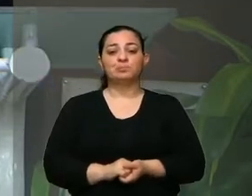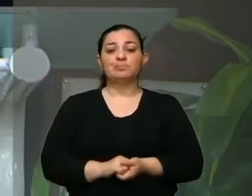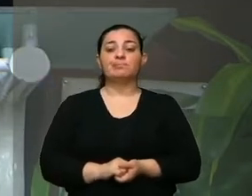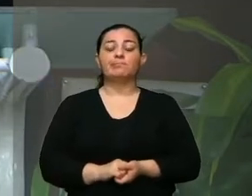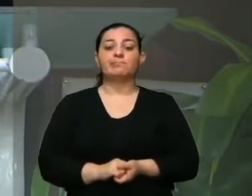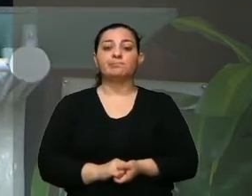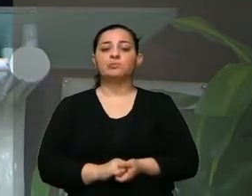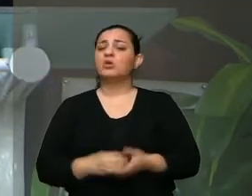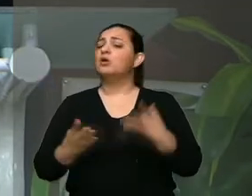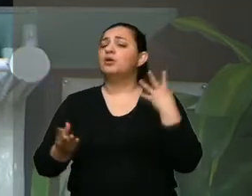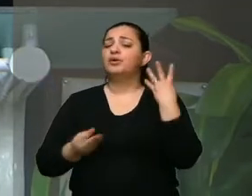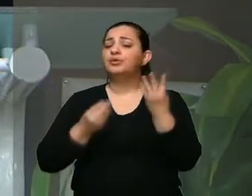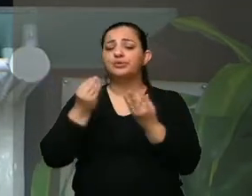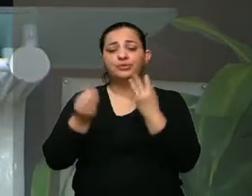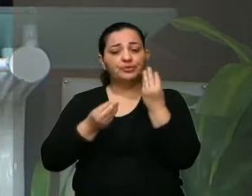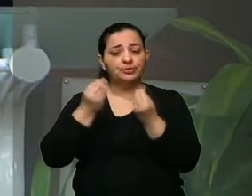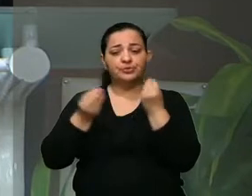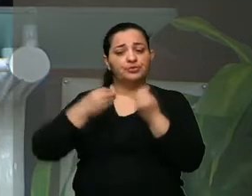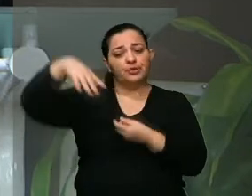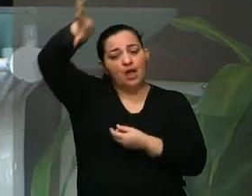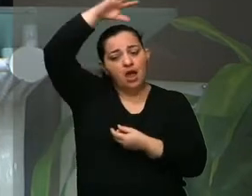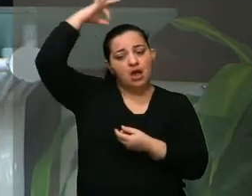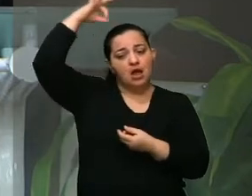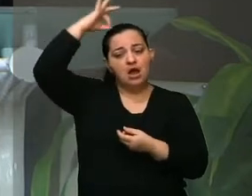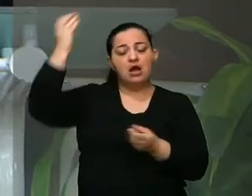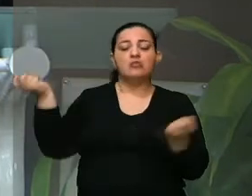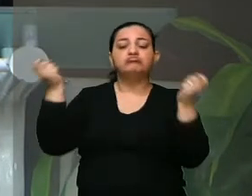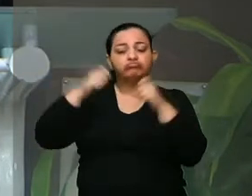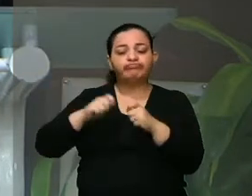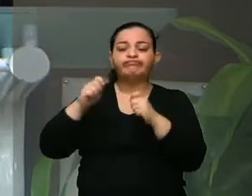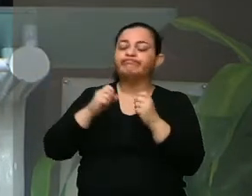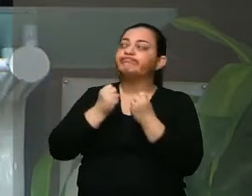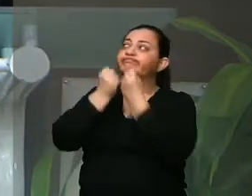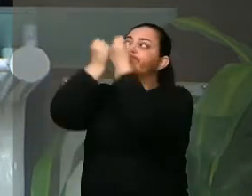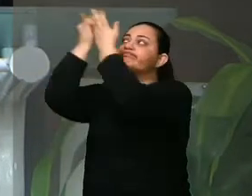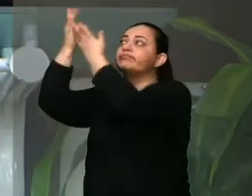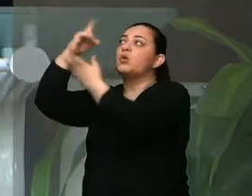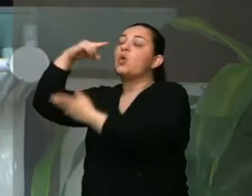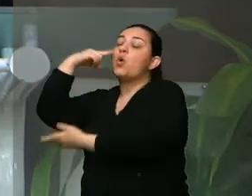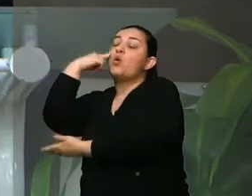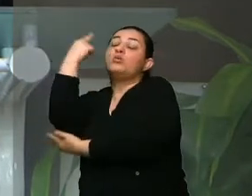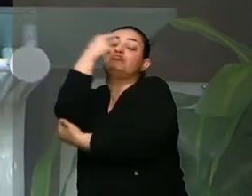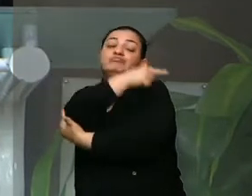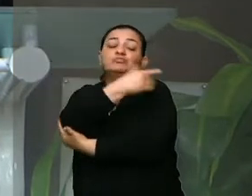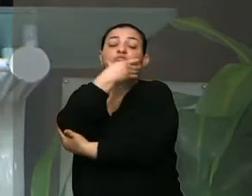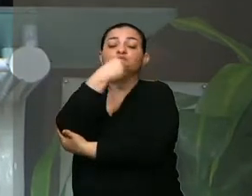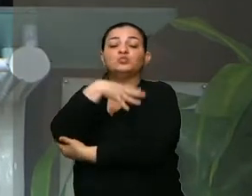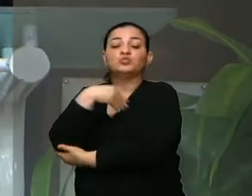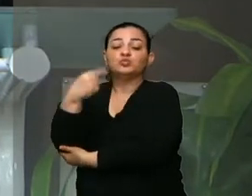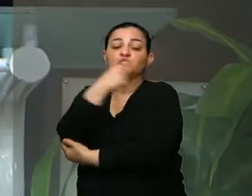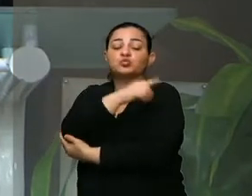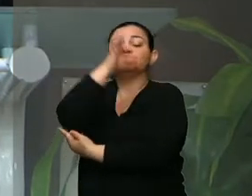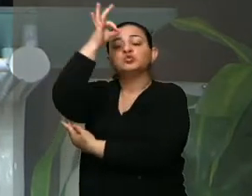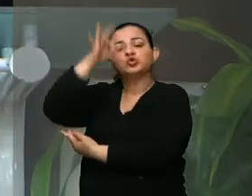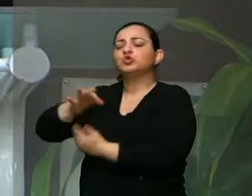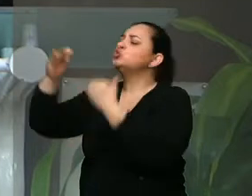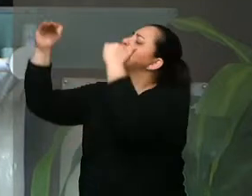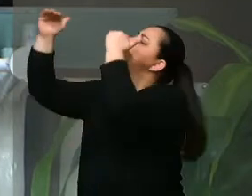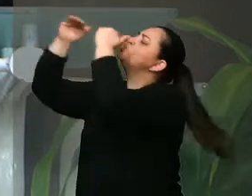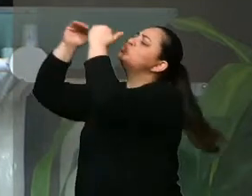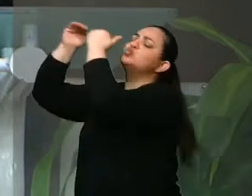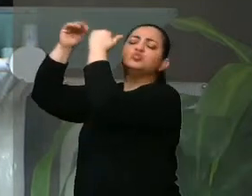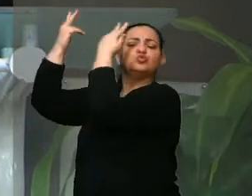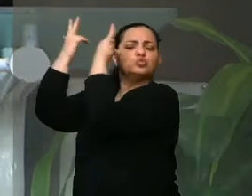como que os o espírito santo vai poder chegar disse pai de seu filho é exatamente como o